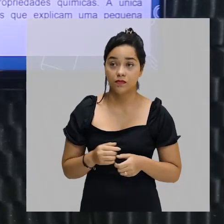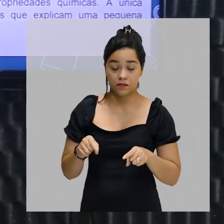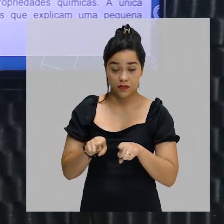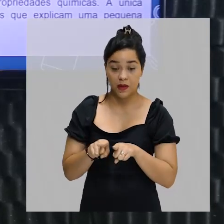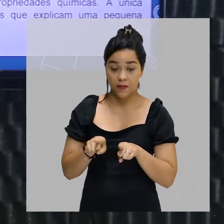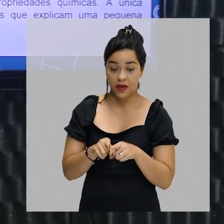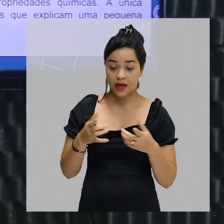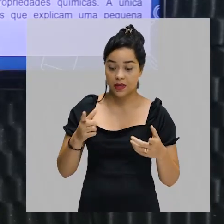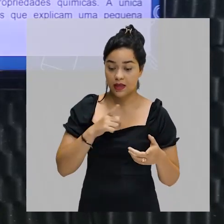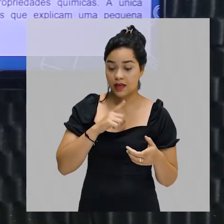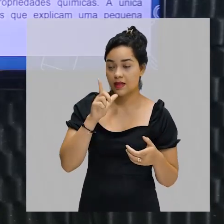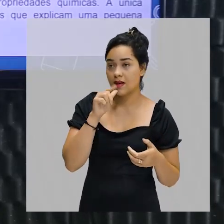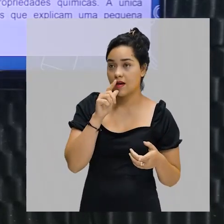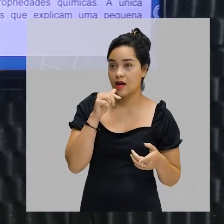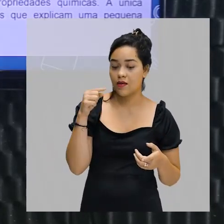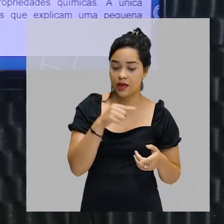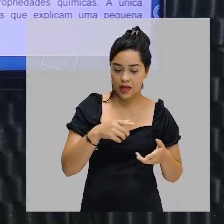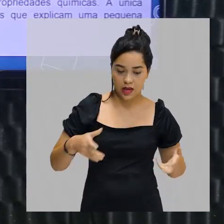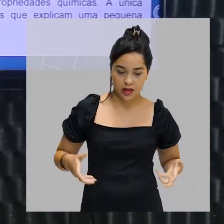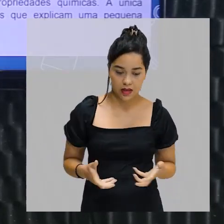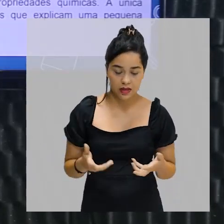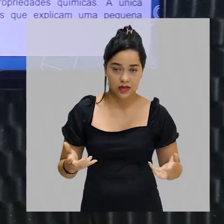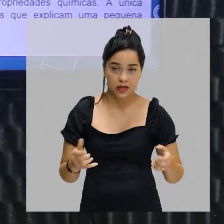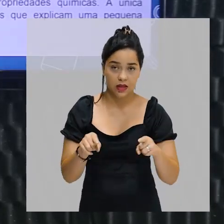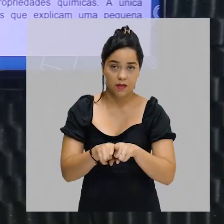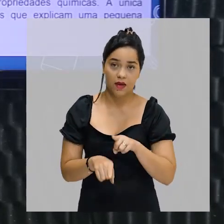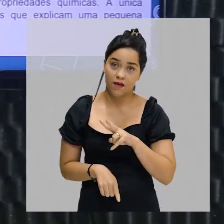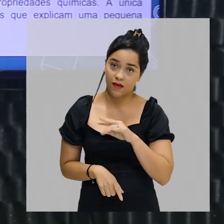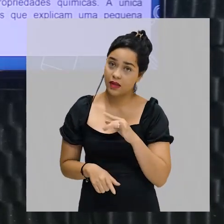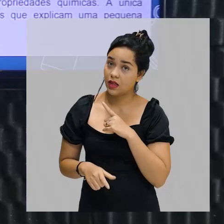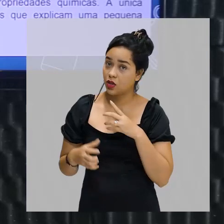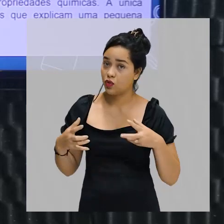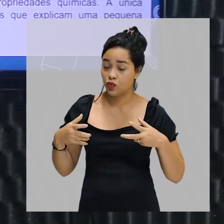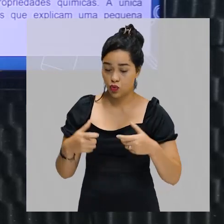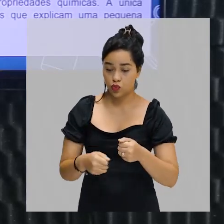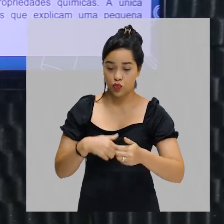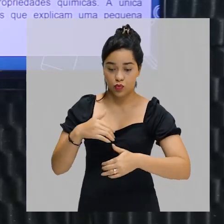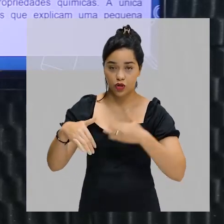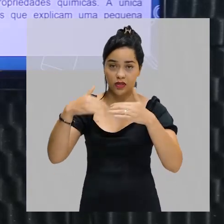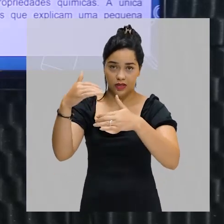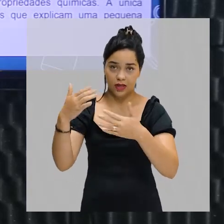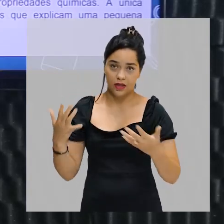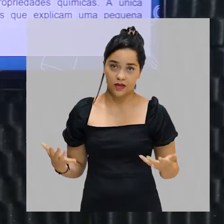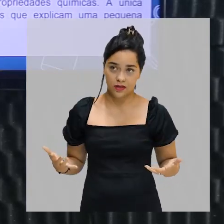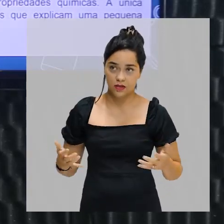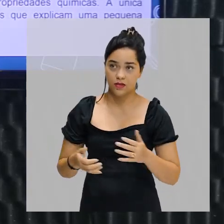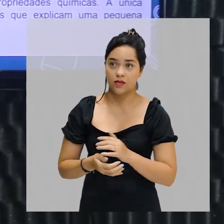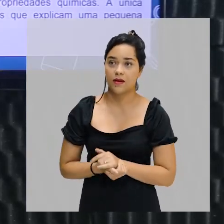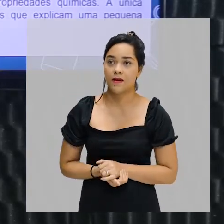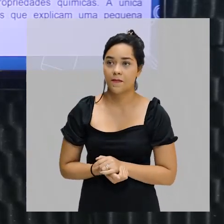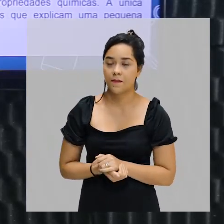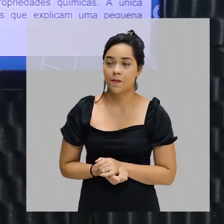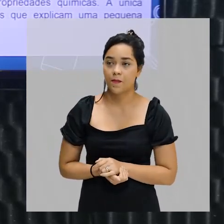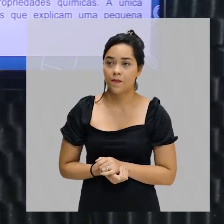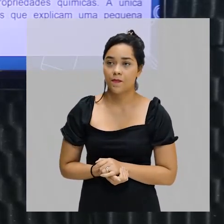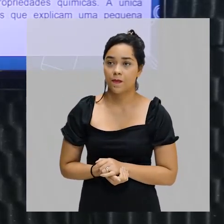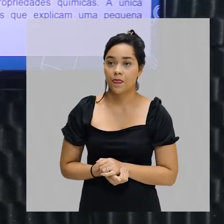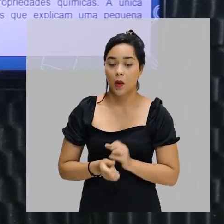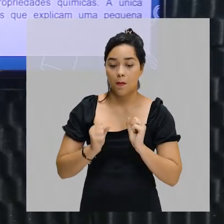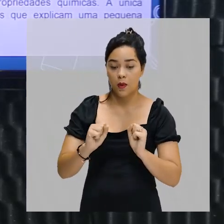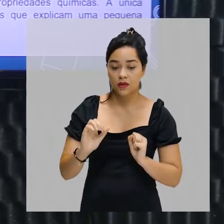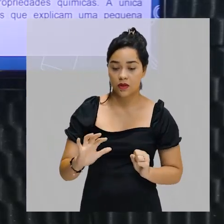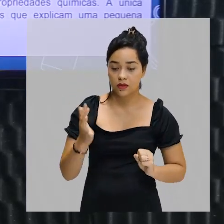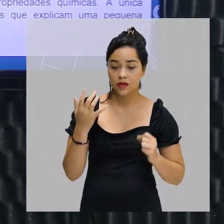Então essa água ali aquecida e pressurizada é que vai fazer todo o processo, certo? Então, para que isso